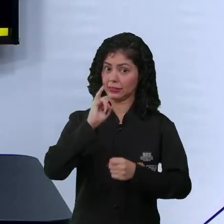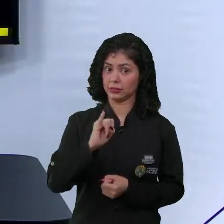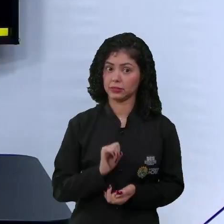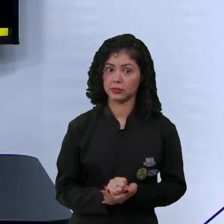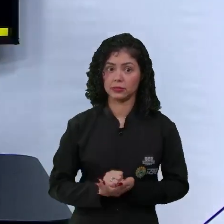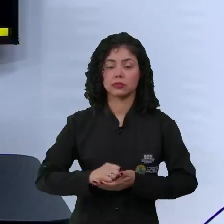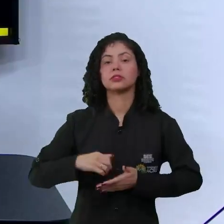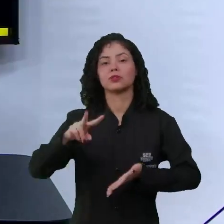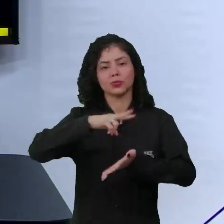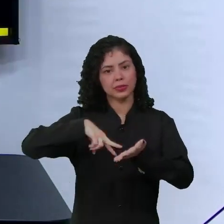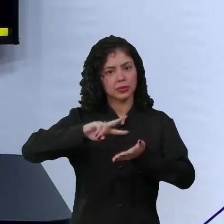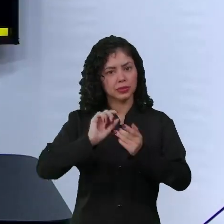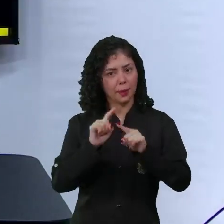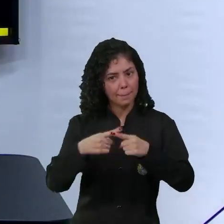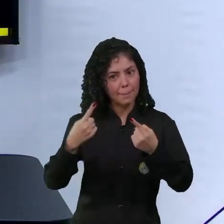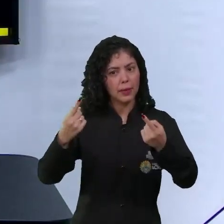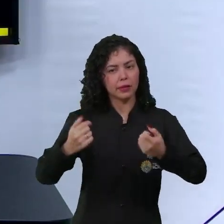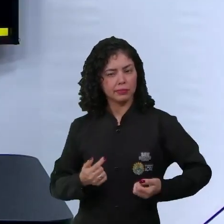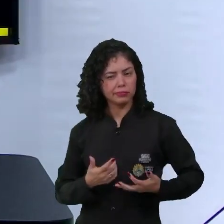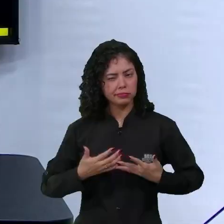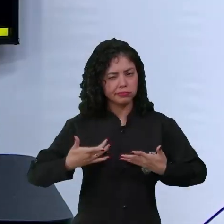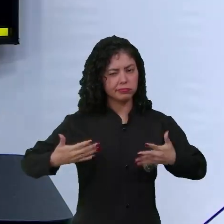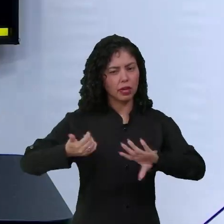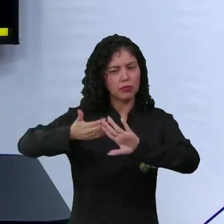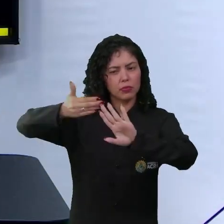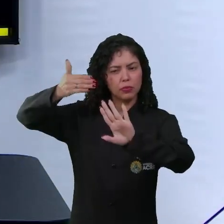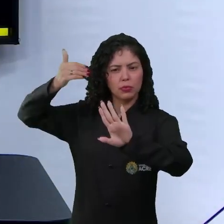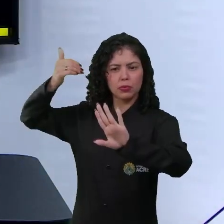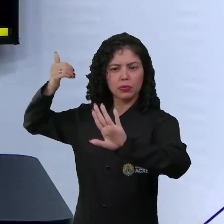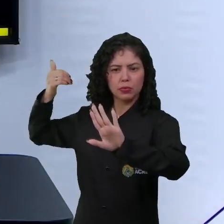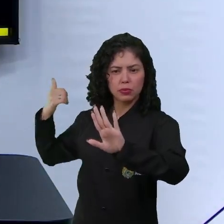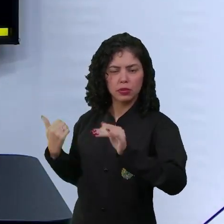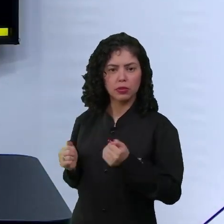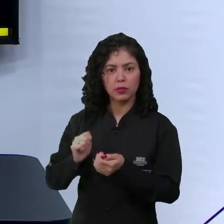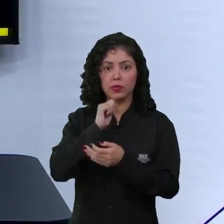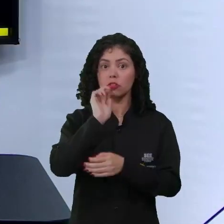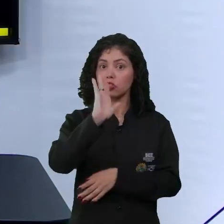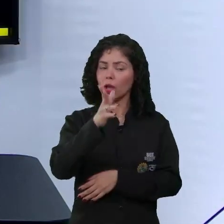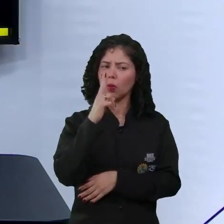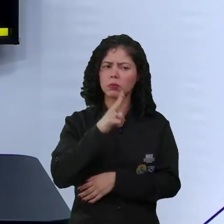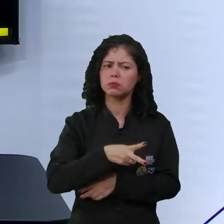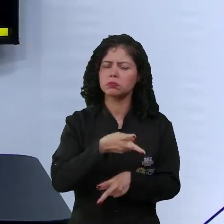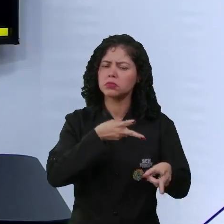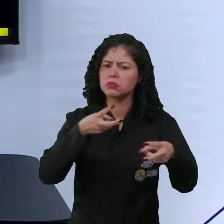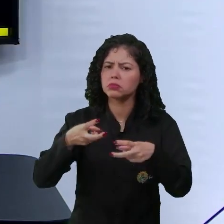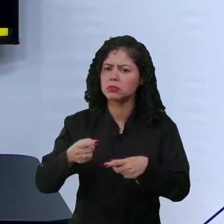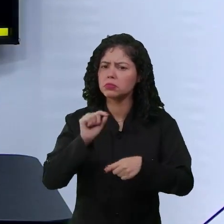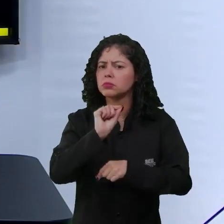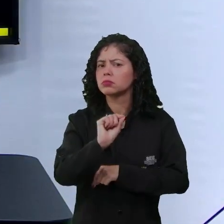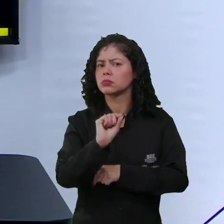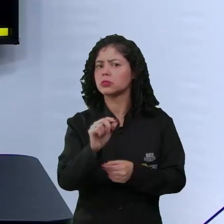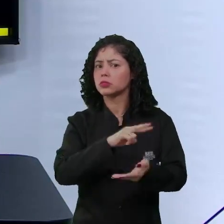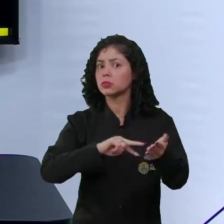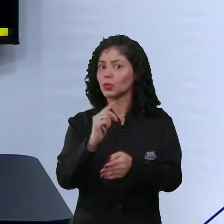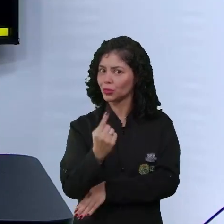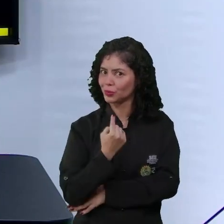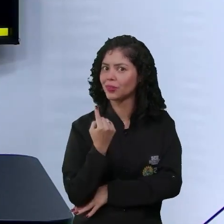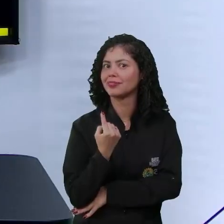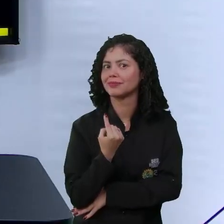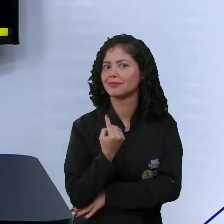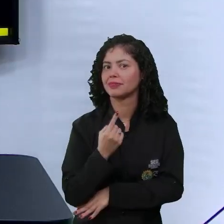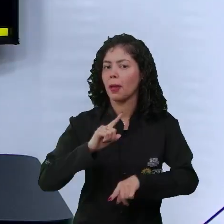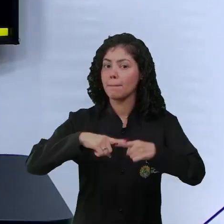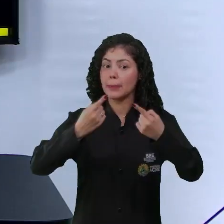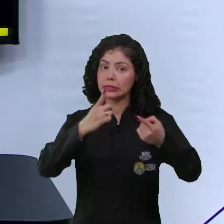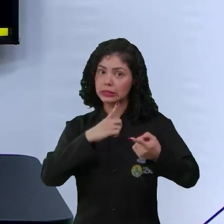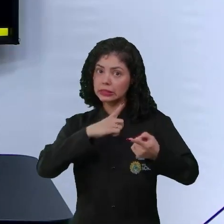venho com uma dança um pouco mais ancestral, que faz você já consegue, não é uma dança individual, mas